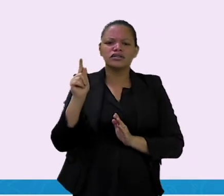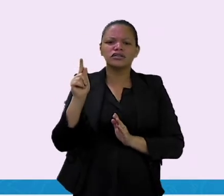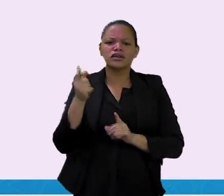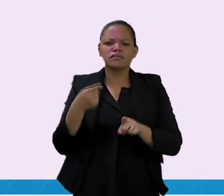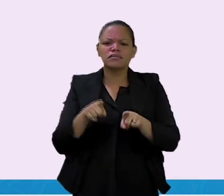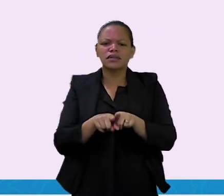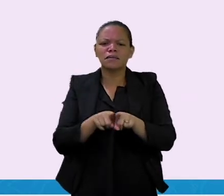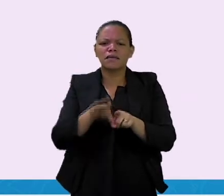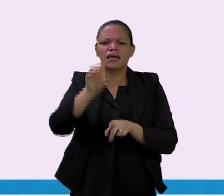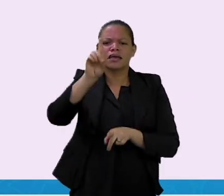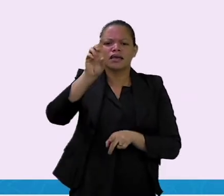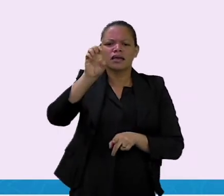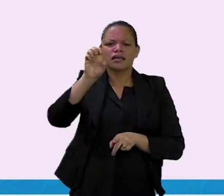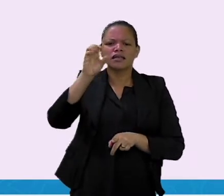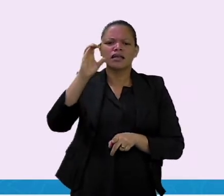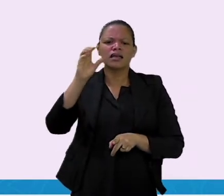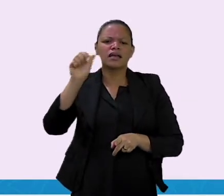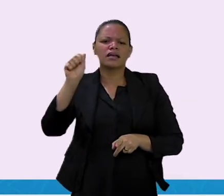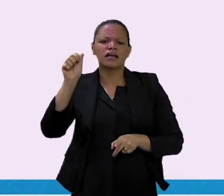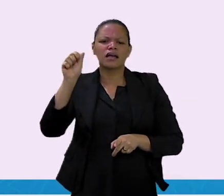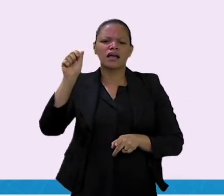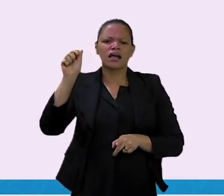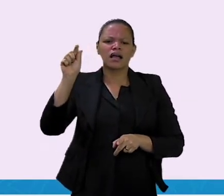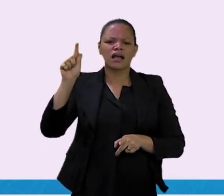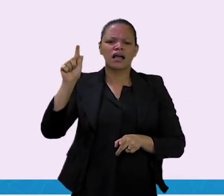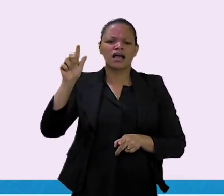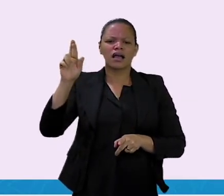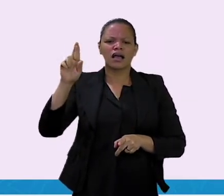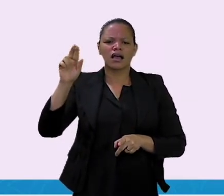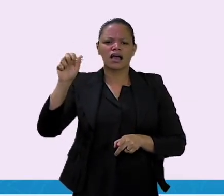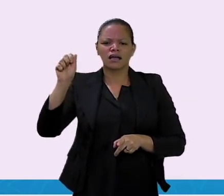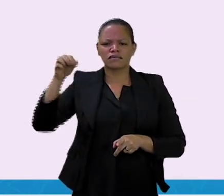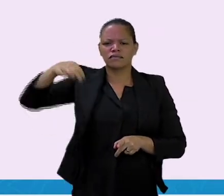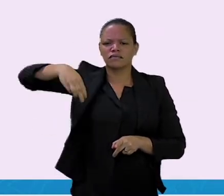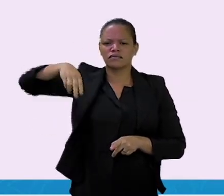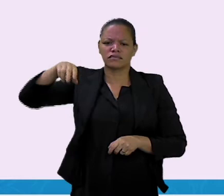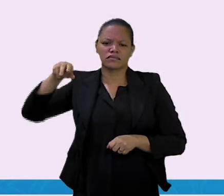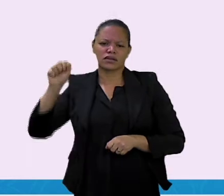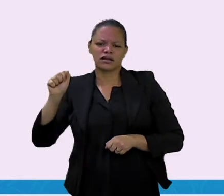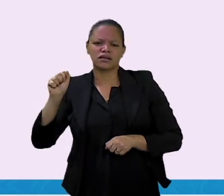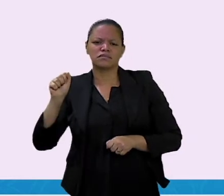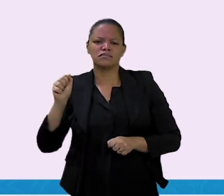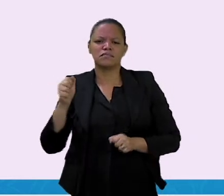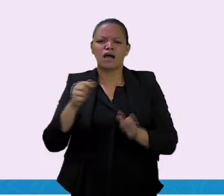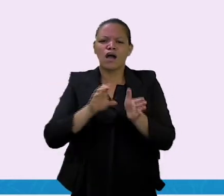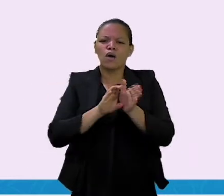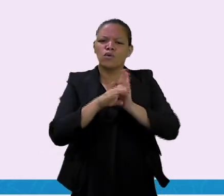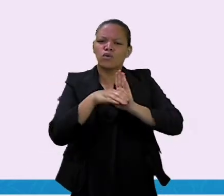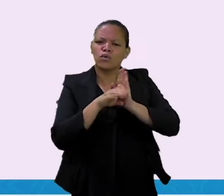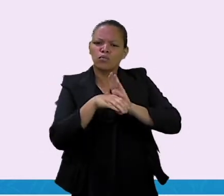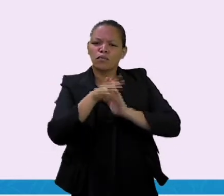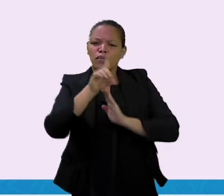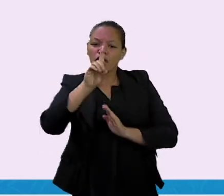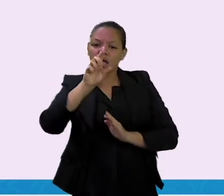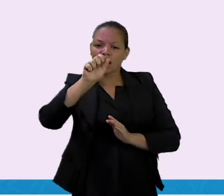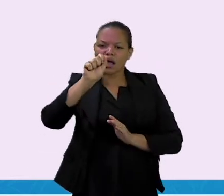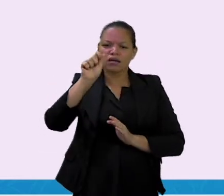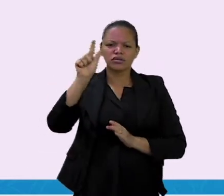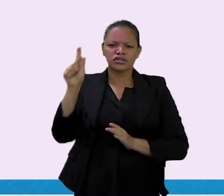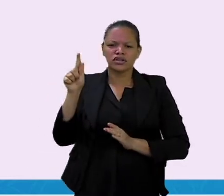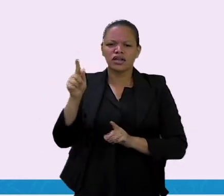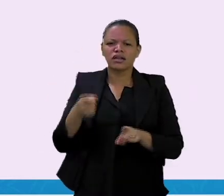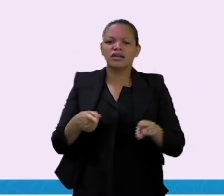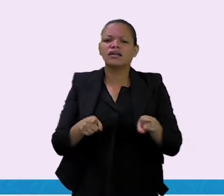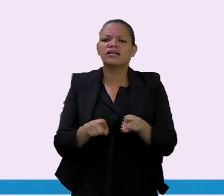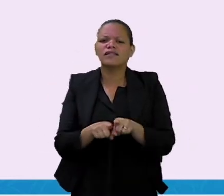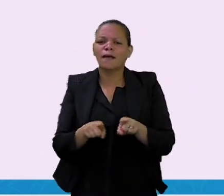cada 1 decagrama nós temos 10 gramas. E a fundamental aqui